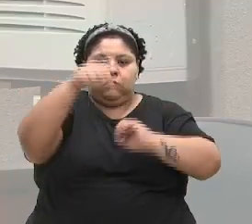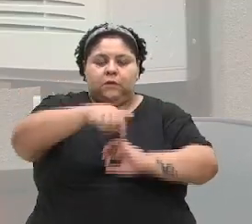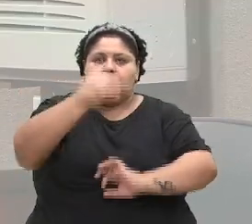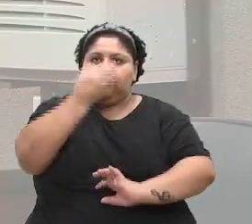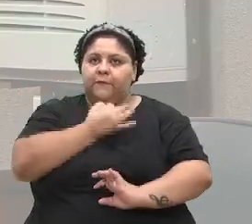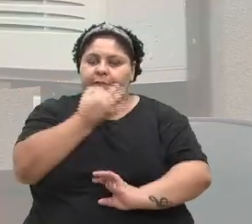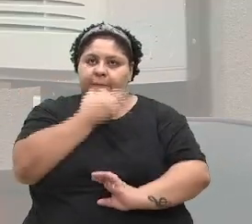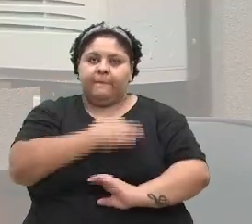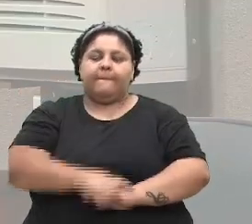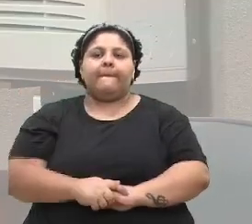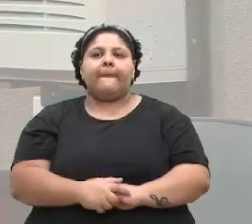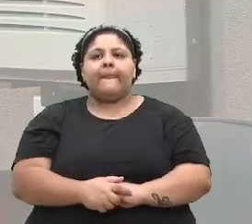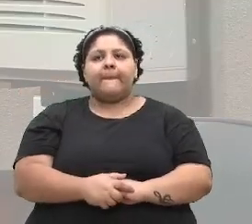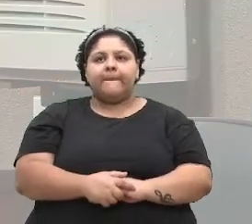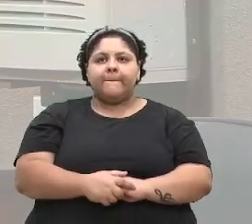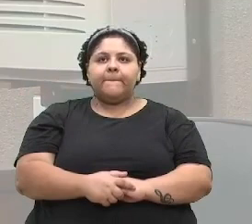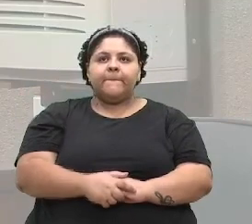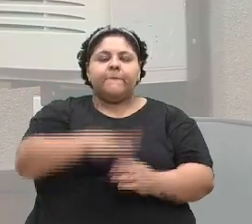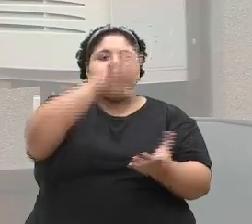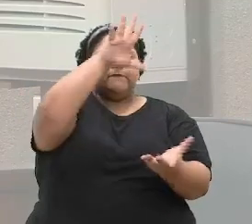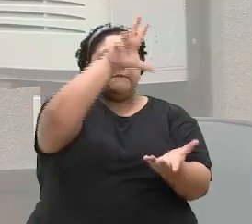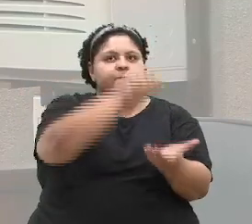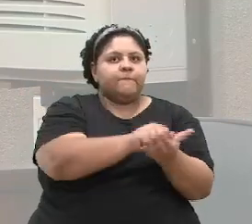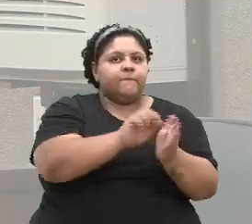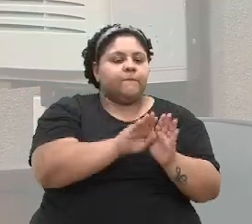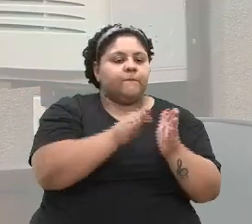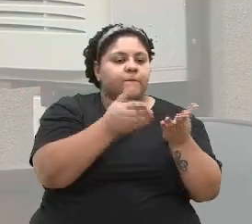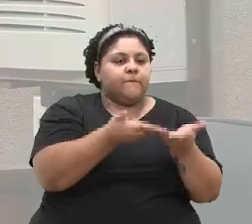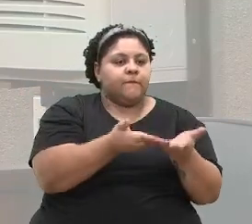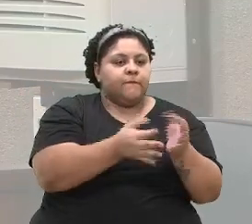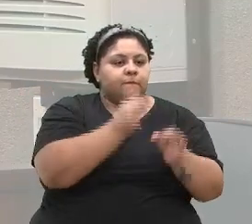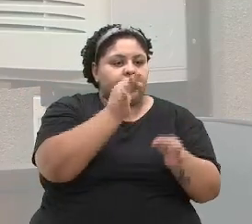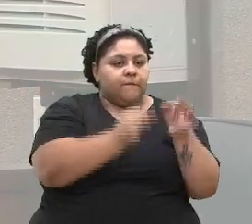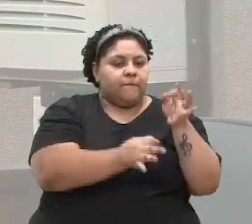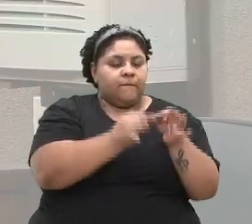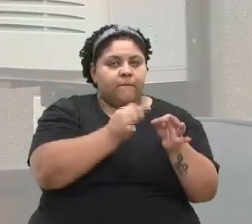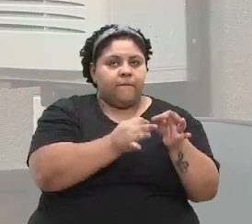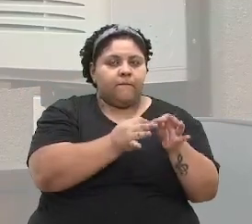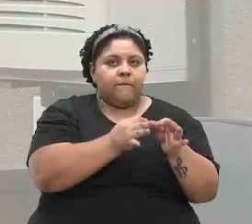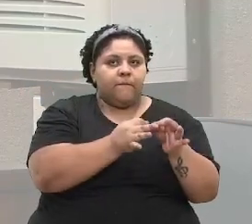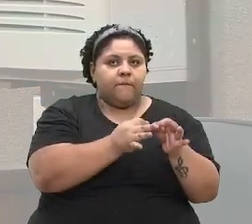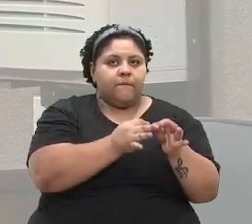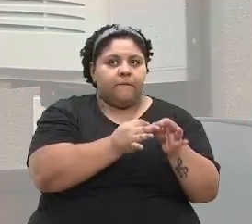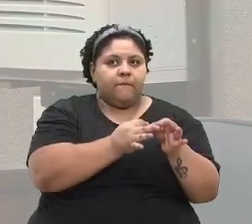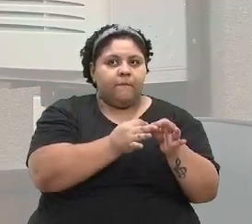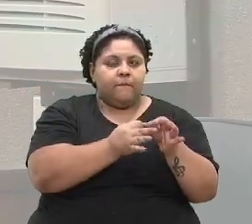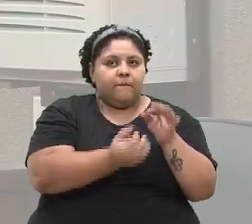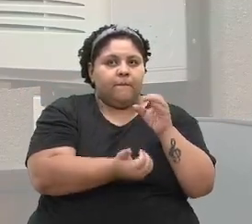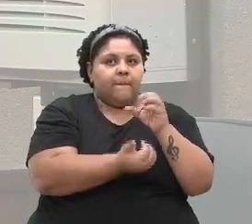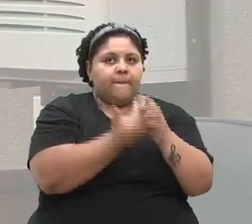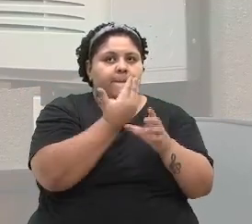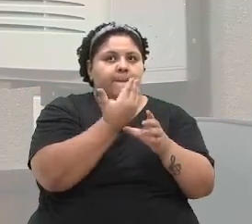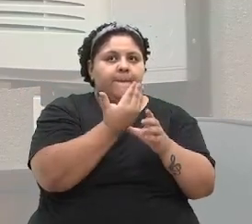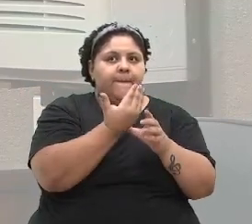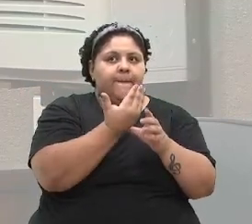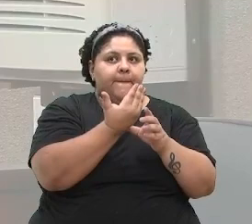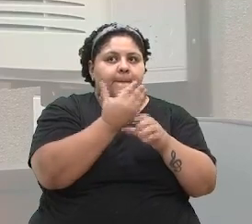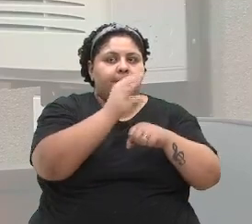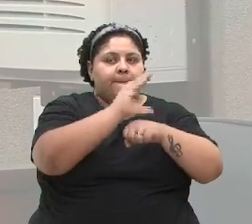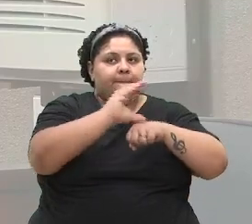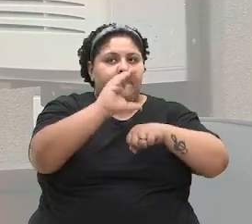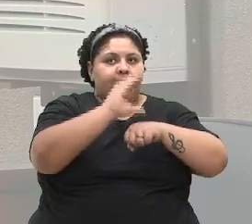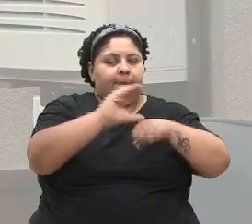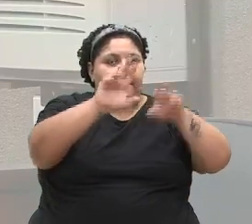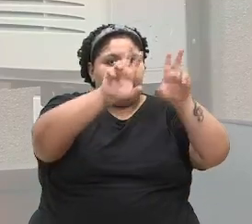do Sul. Baixada a Comissão de Constituição e Justiça referido, emitiu o parecer pela constitucionalidade da